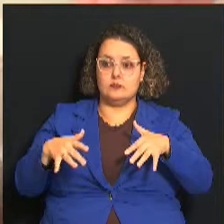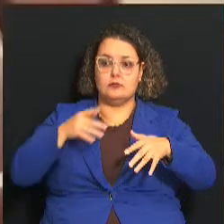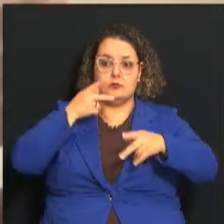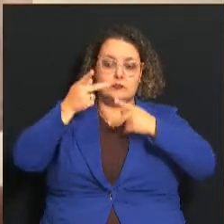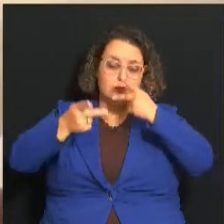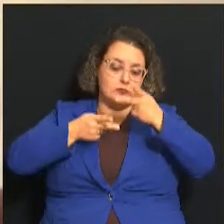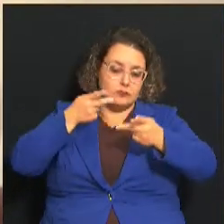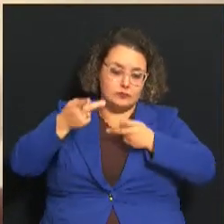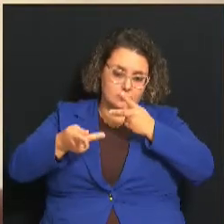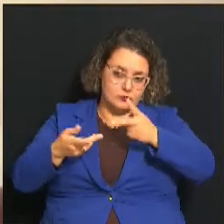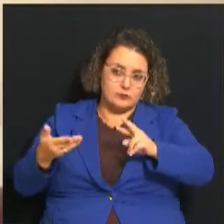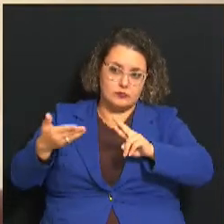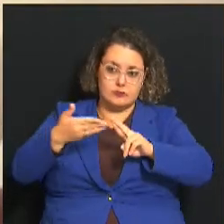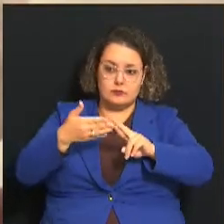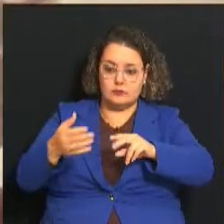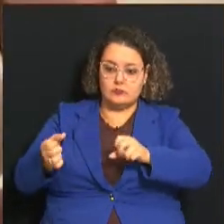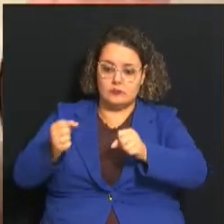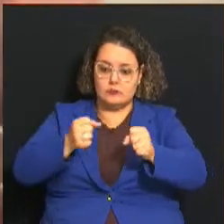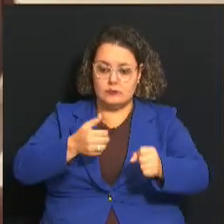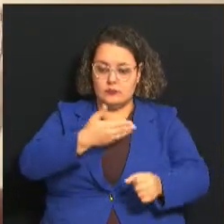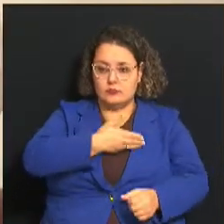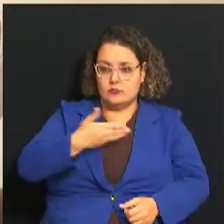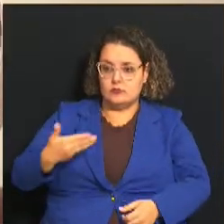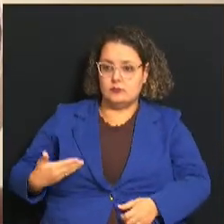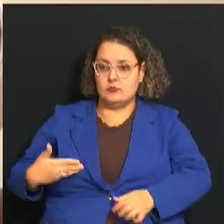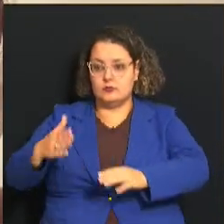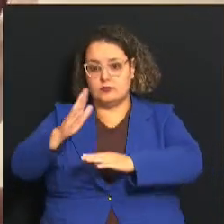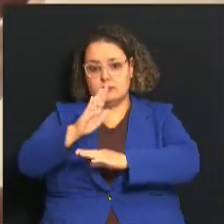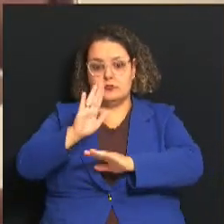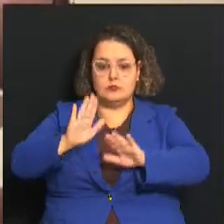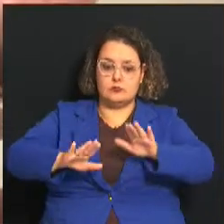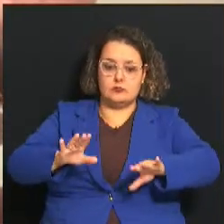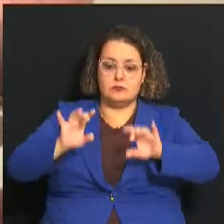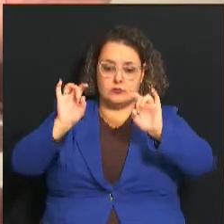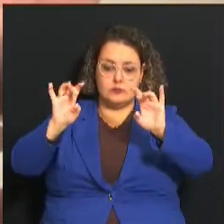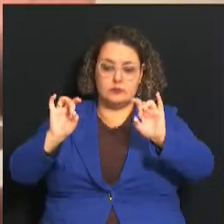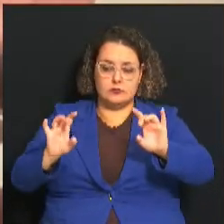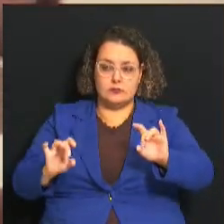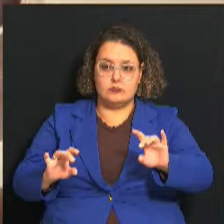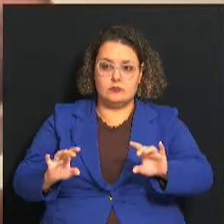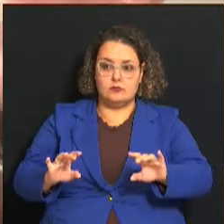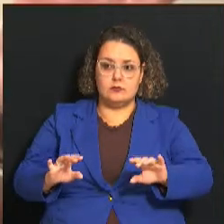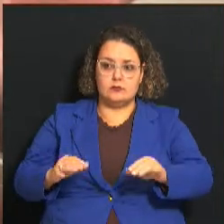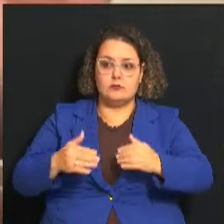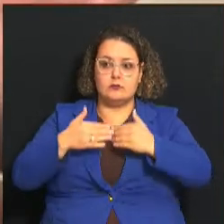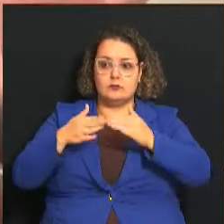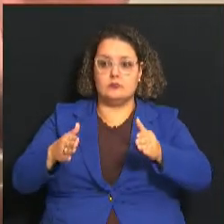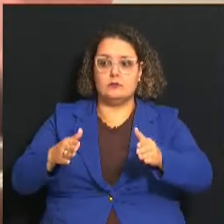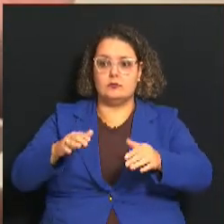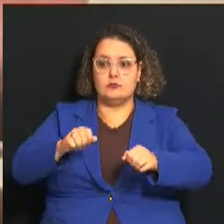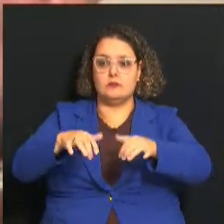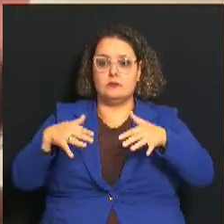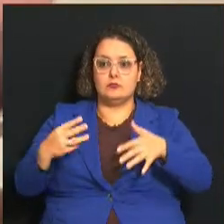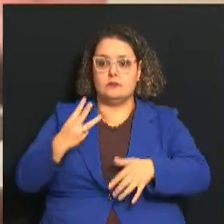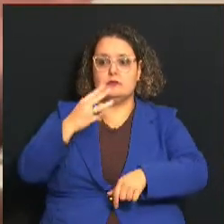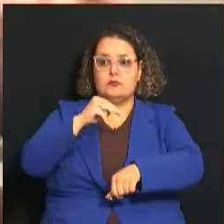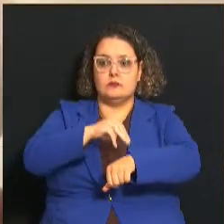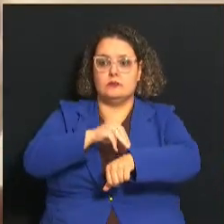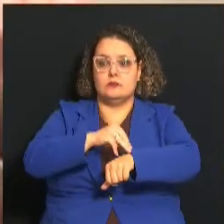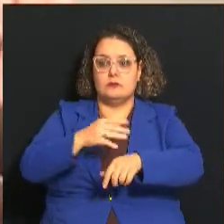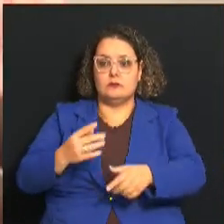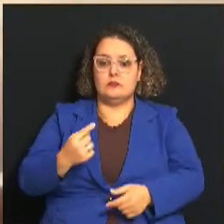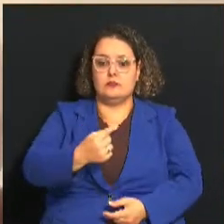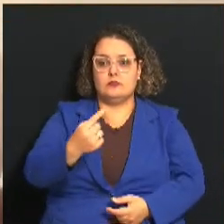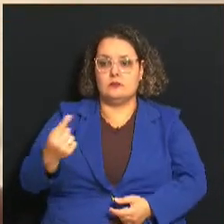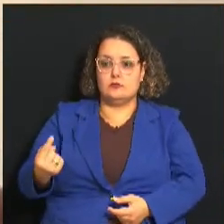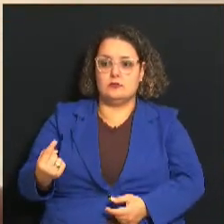representação do poder público, da casa, às vezes um especialista ou outro, aí abre para o público 3 minutos, cada um dá